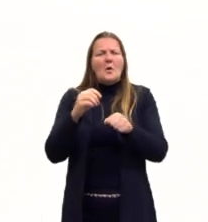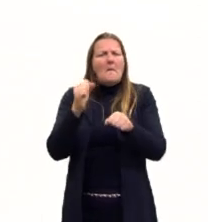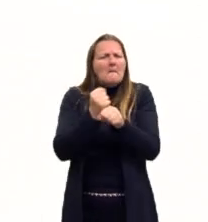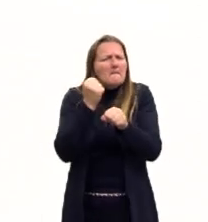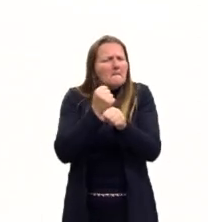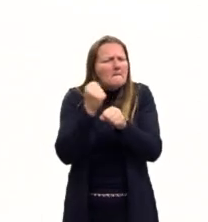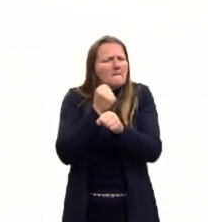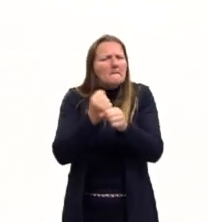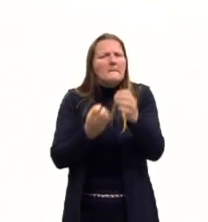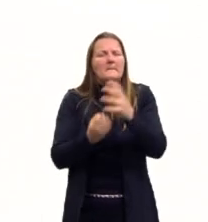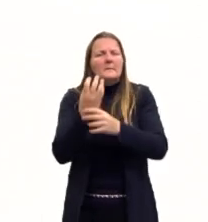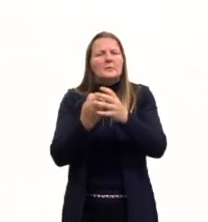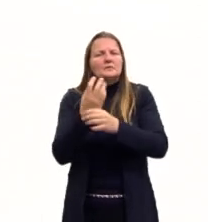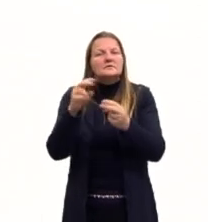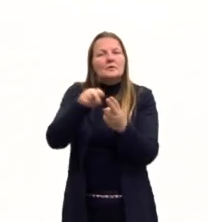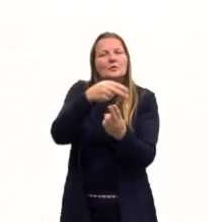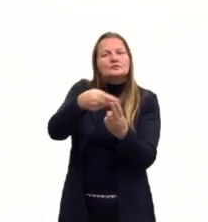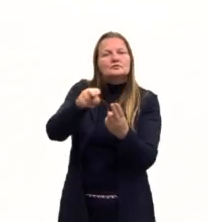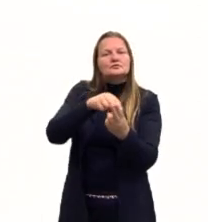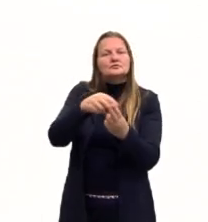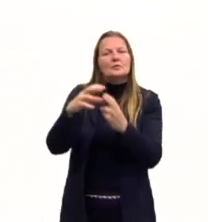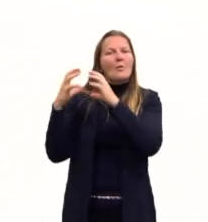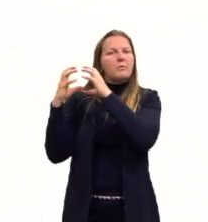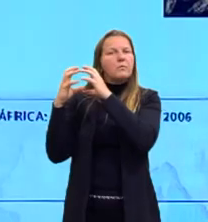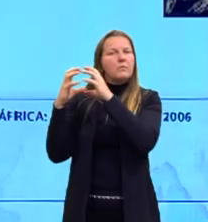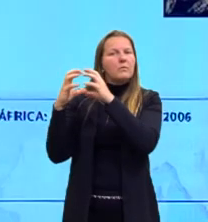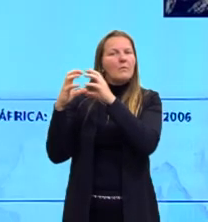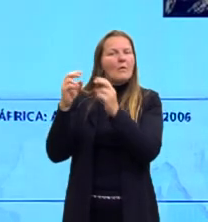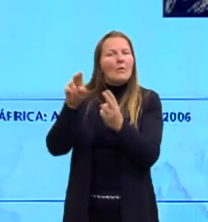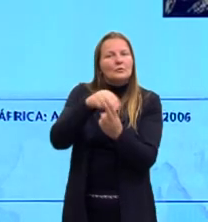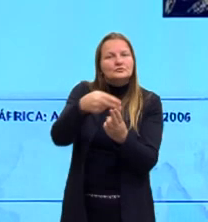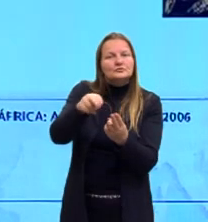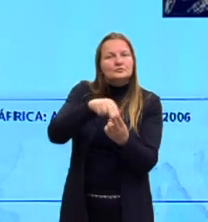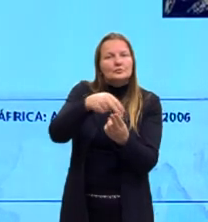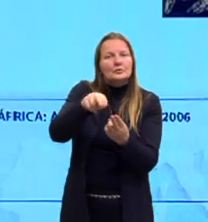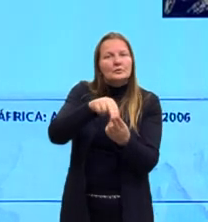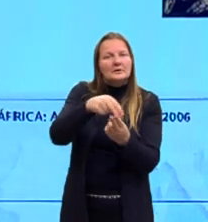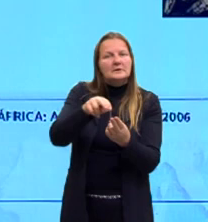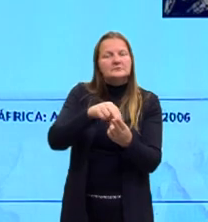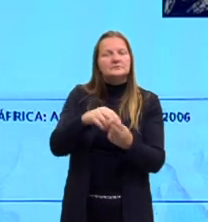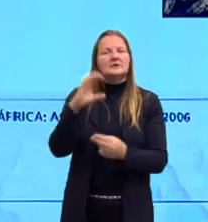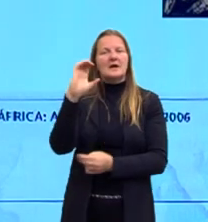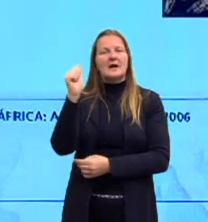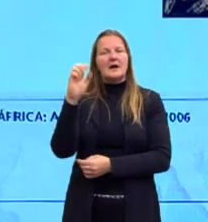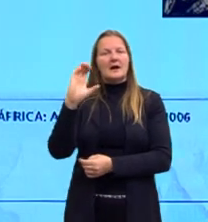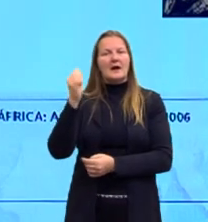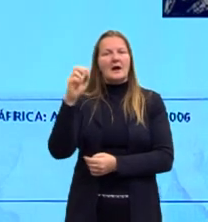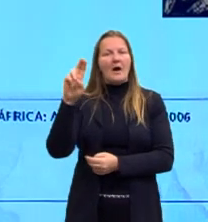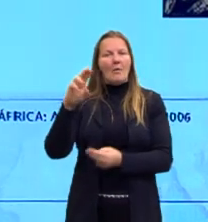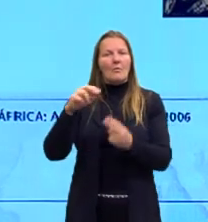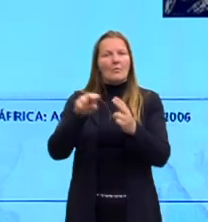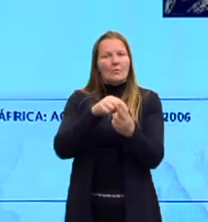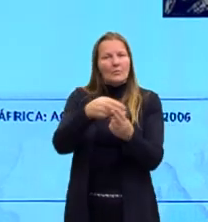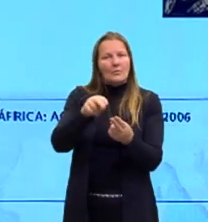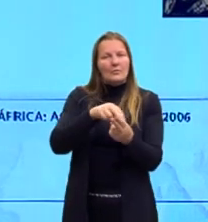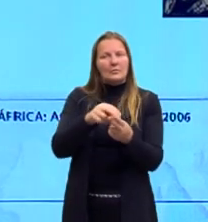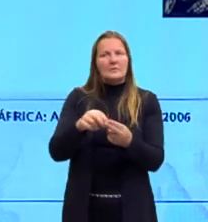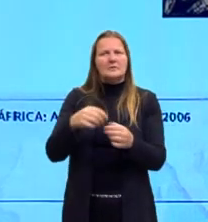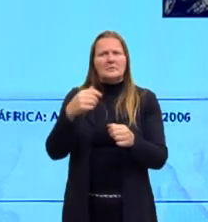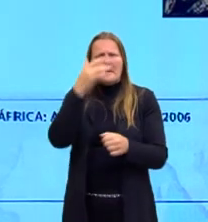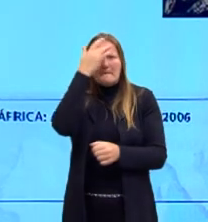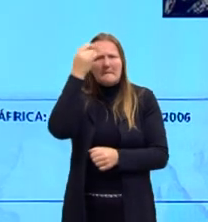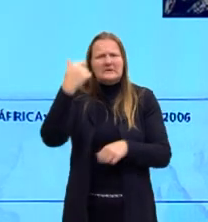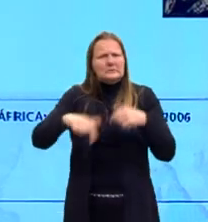quem que tá olhando esse Cacau justamente crianças ali né o adolescentes jovens homens aí colhendo uma mão